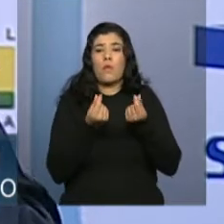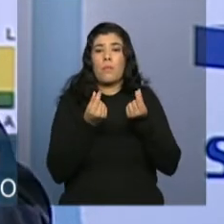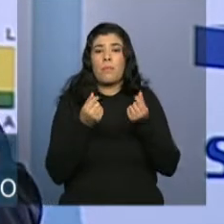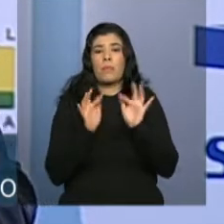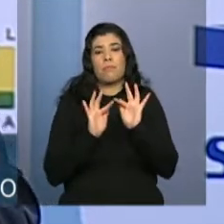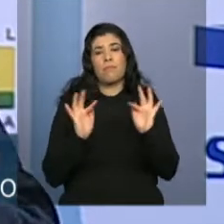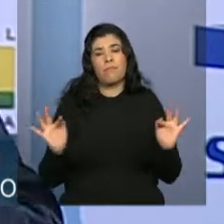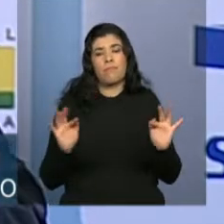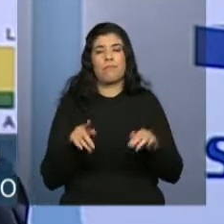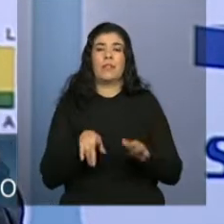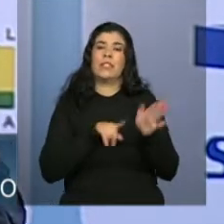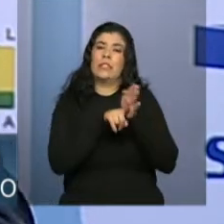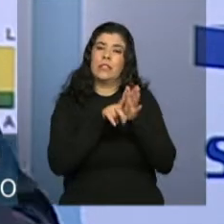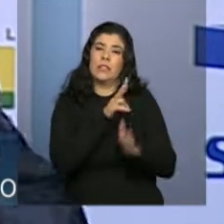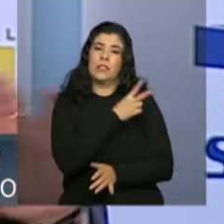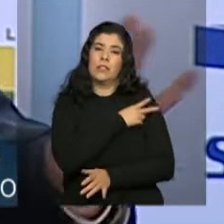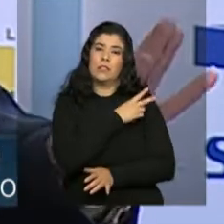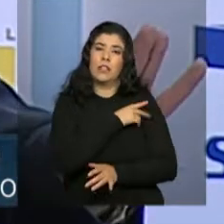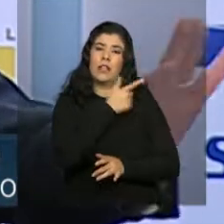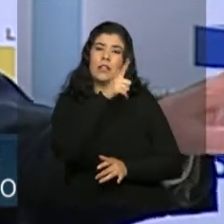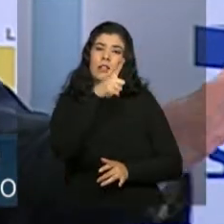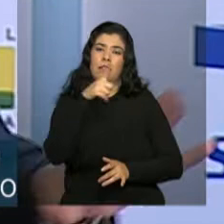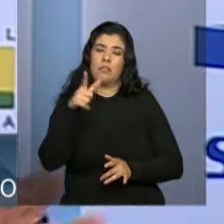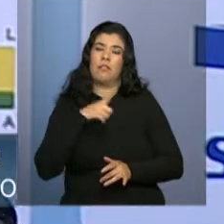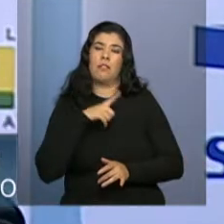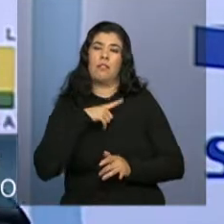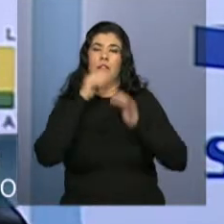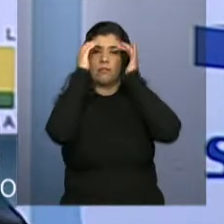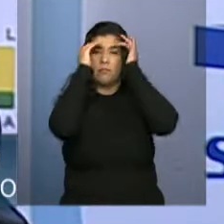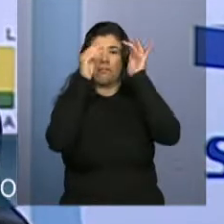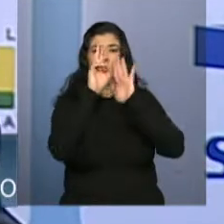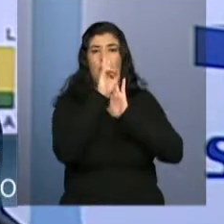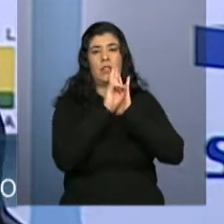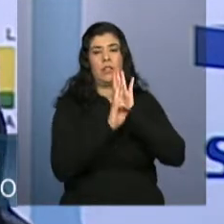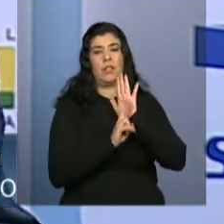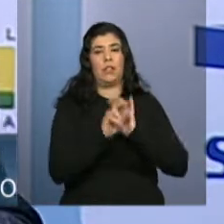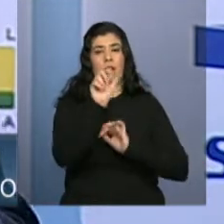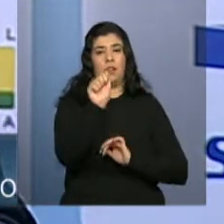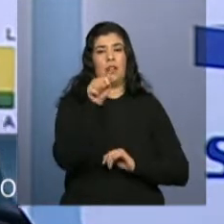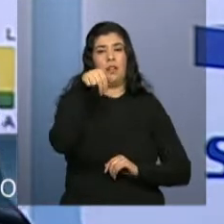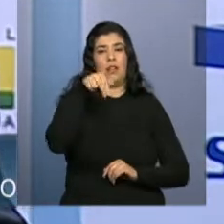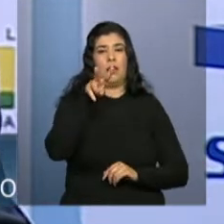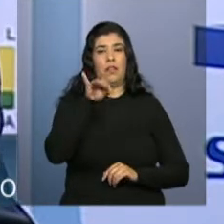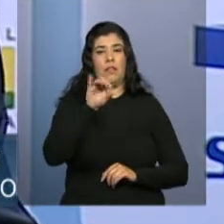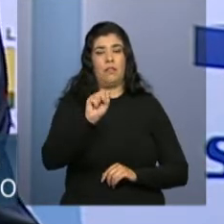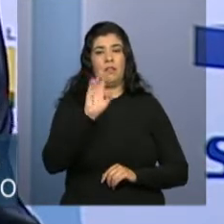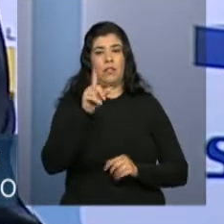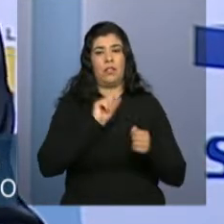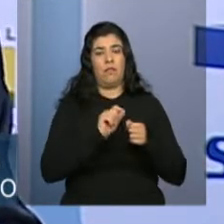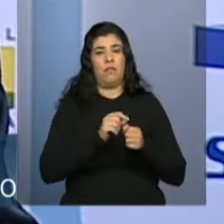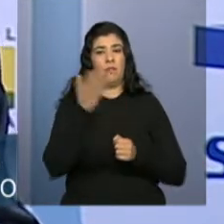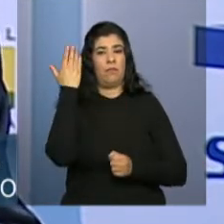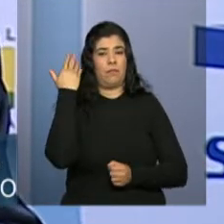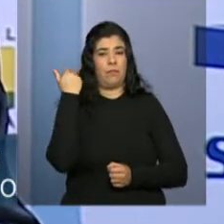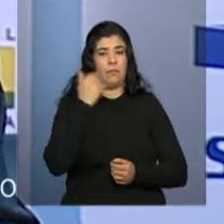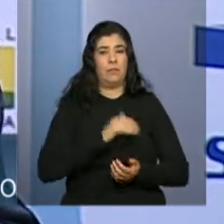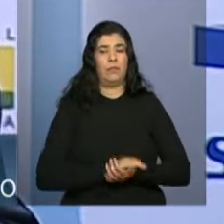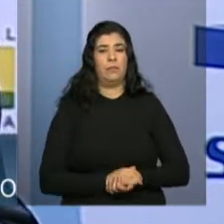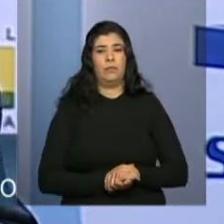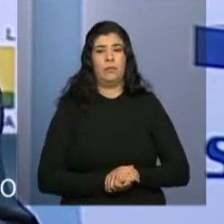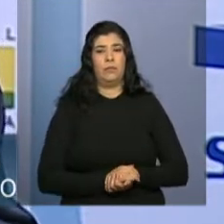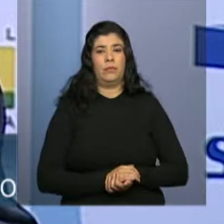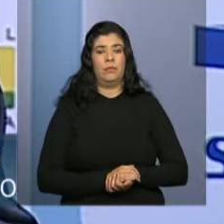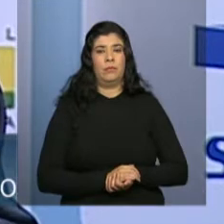análise técnica etc e a outra coisa isso tudo segue a regra dando viva que já é que já é feio bom